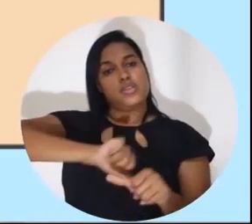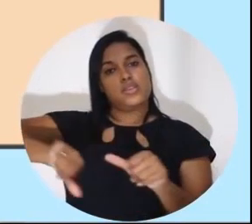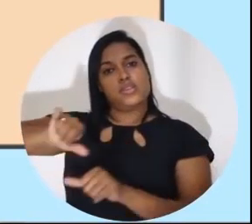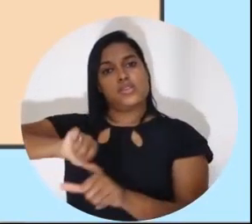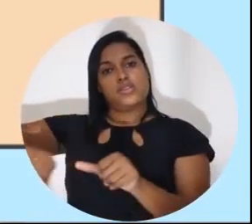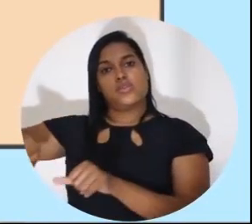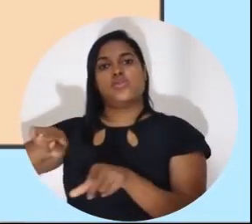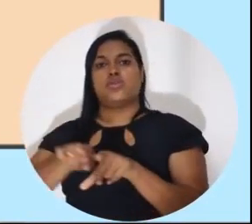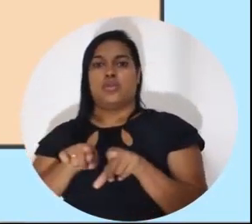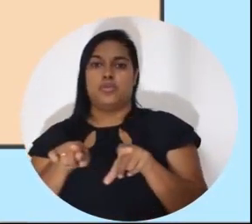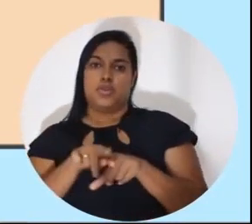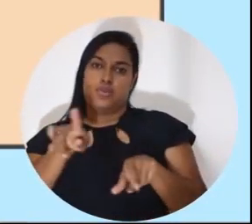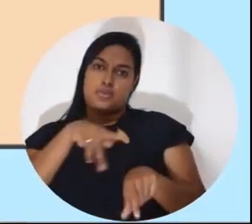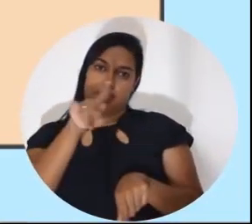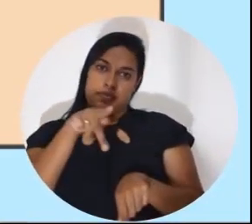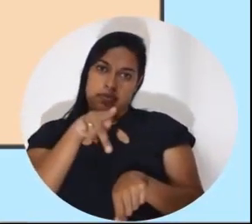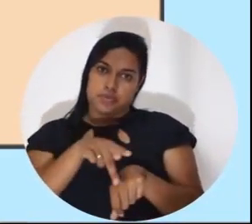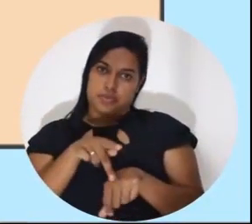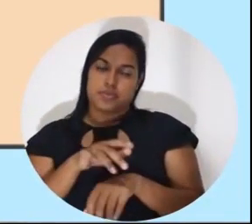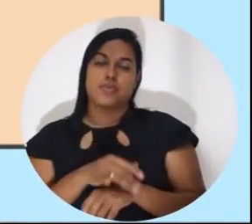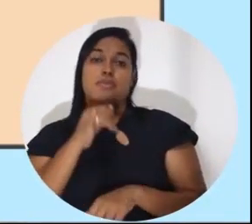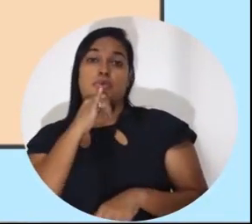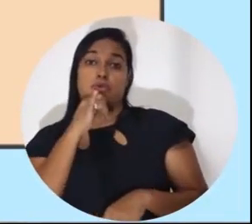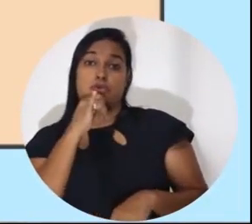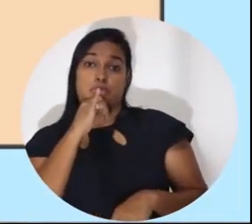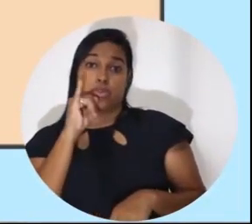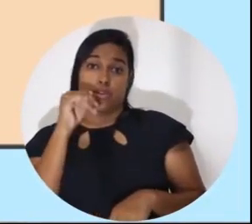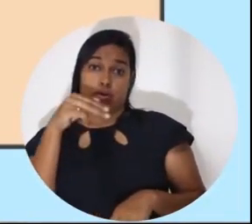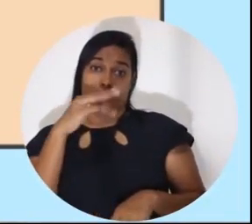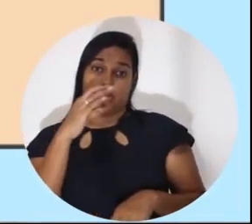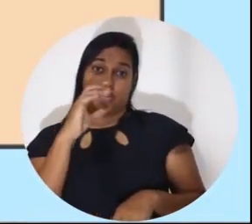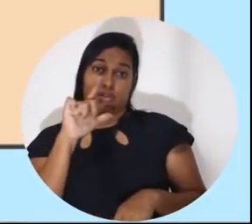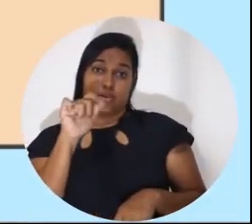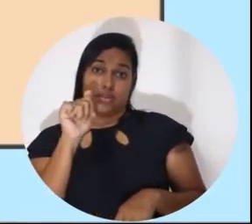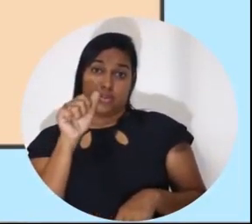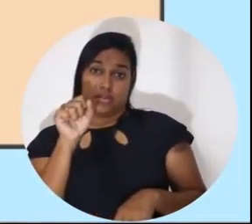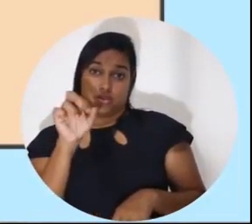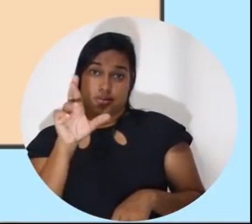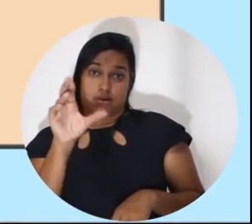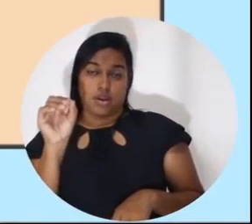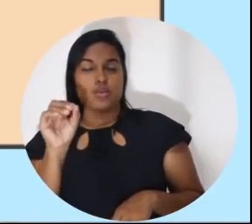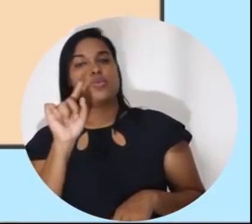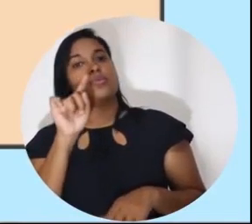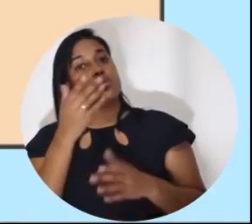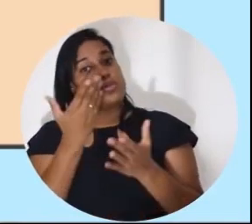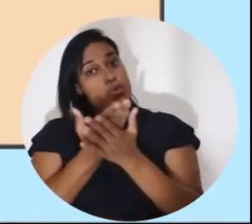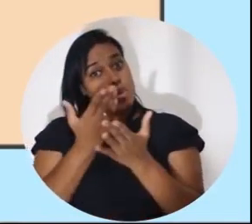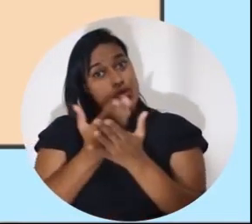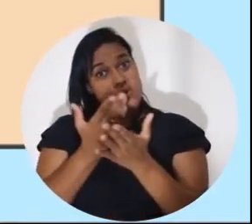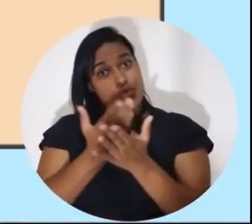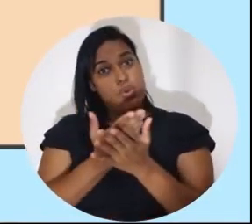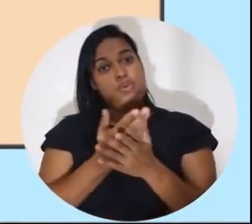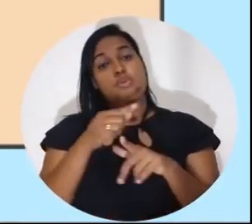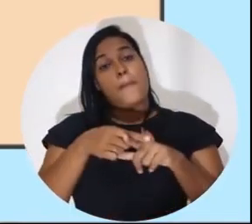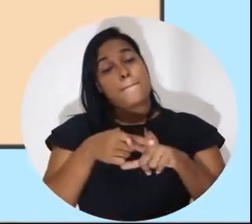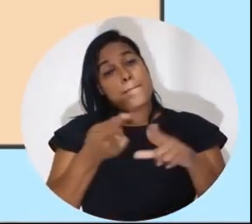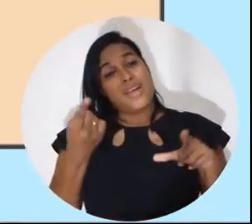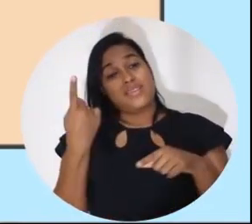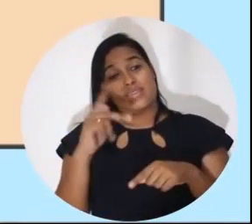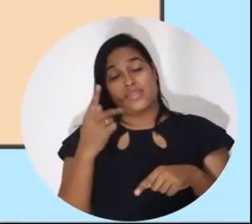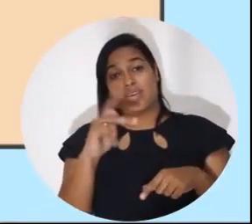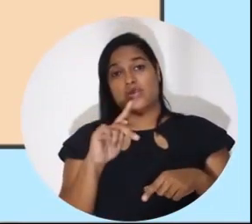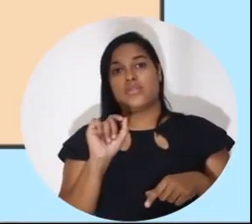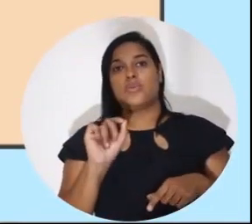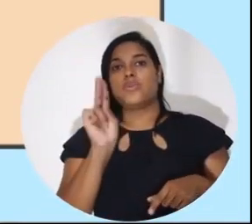reservas cambiais do país. Há um exemplo bem claro que nós deixamos no seu caderno de estudos, mas basicamente essa